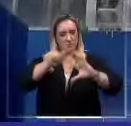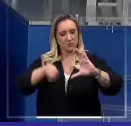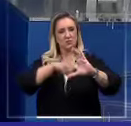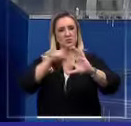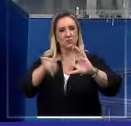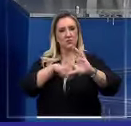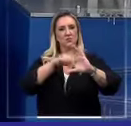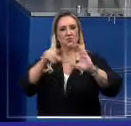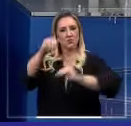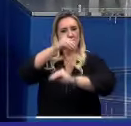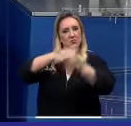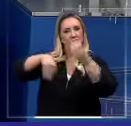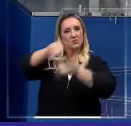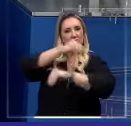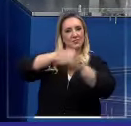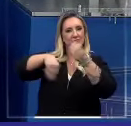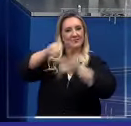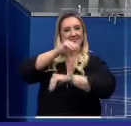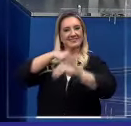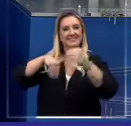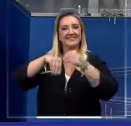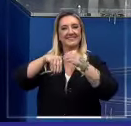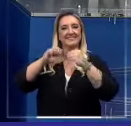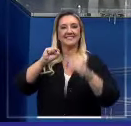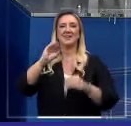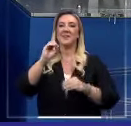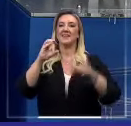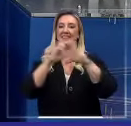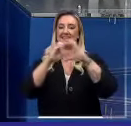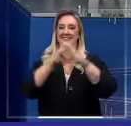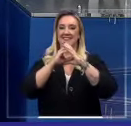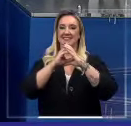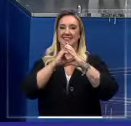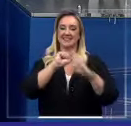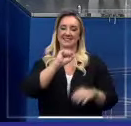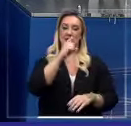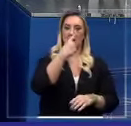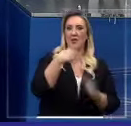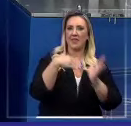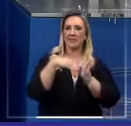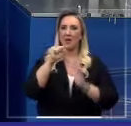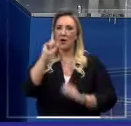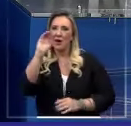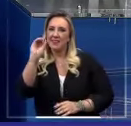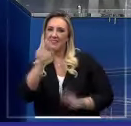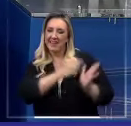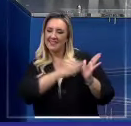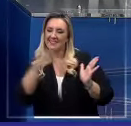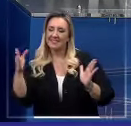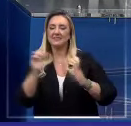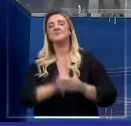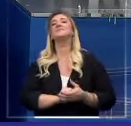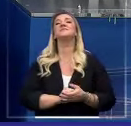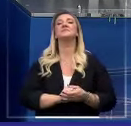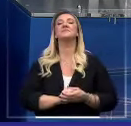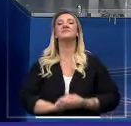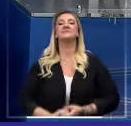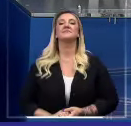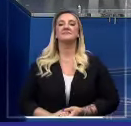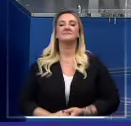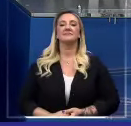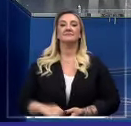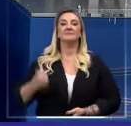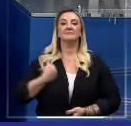Globo carregado, embaralhando 80 bolas numeradas de 01 a 80. Vamos chamar o primeiro